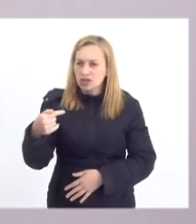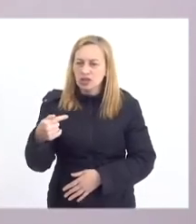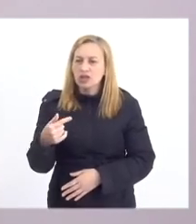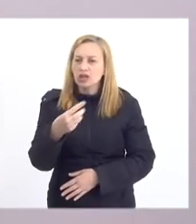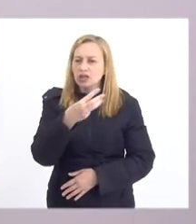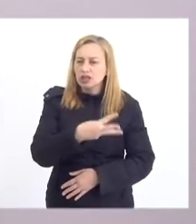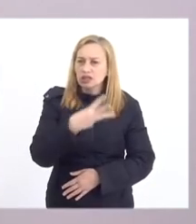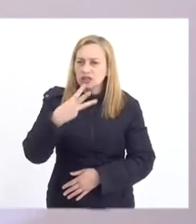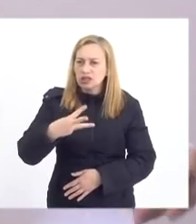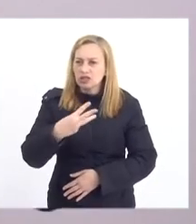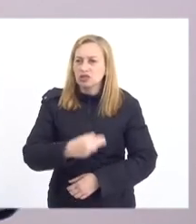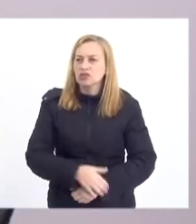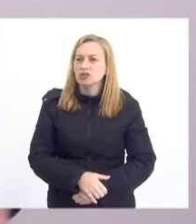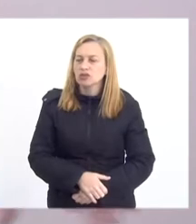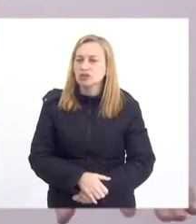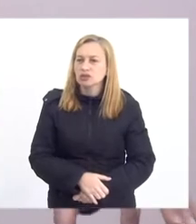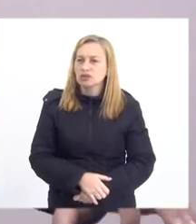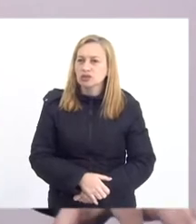33.